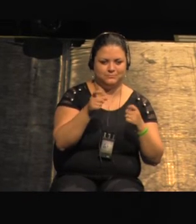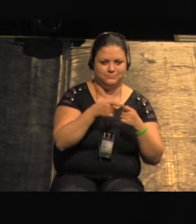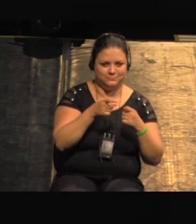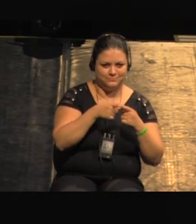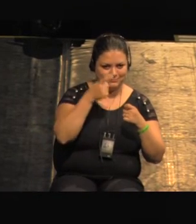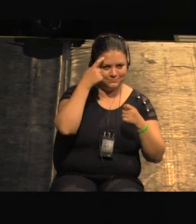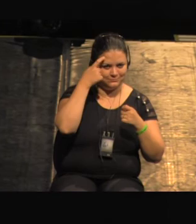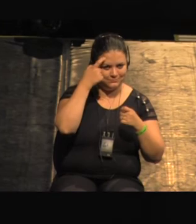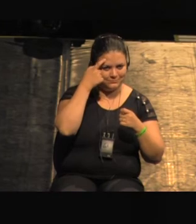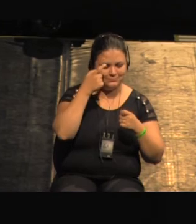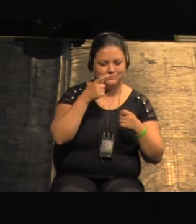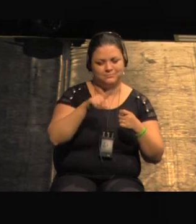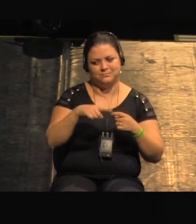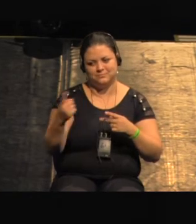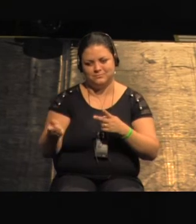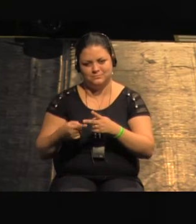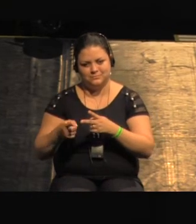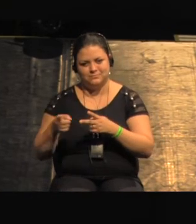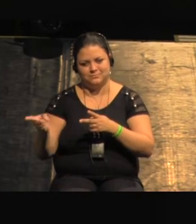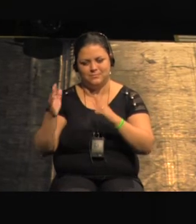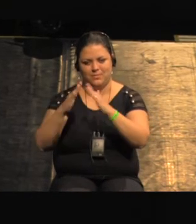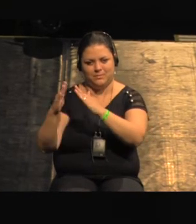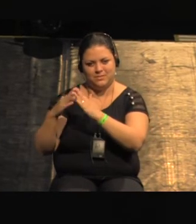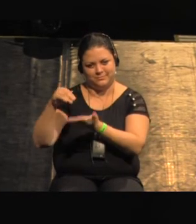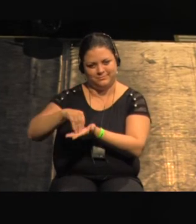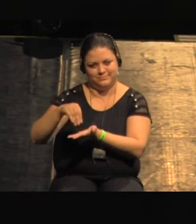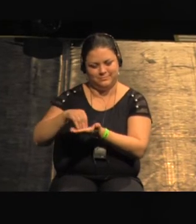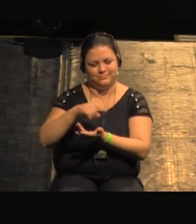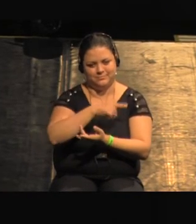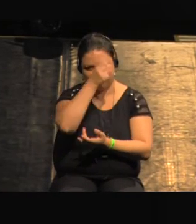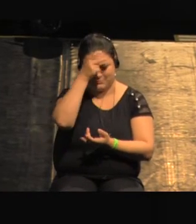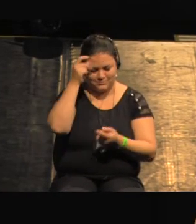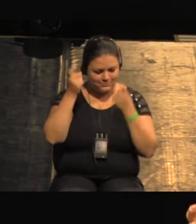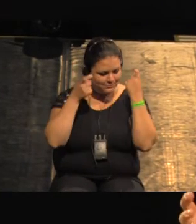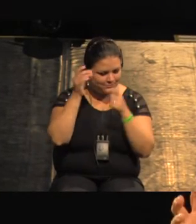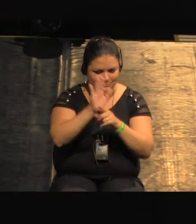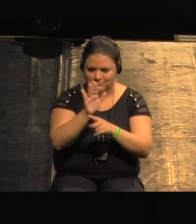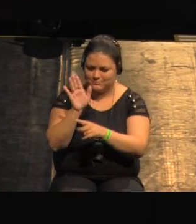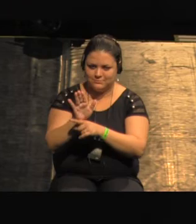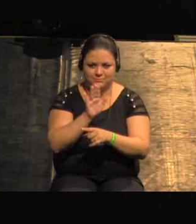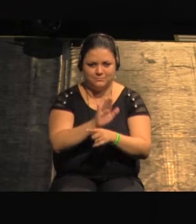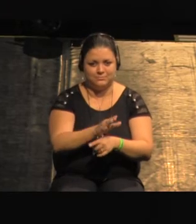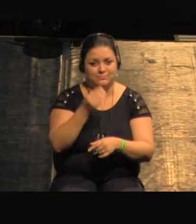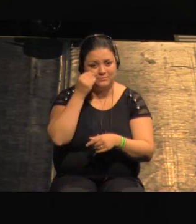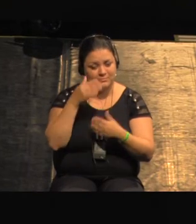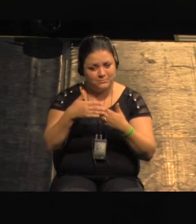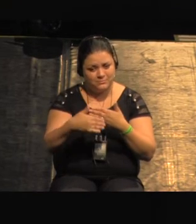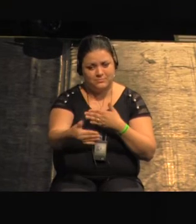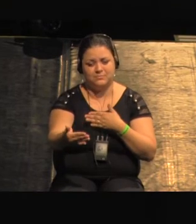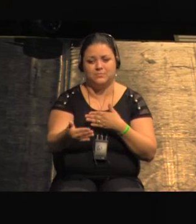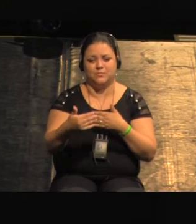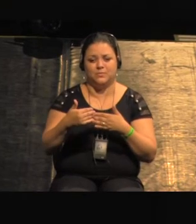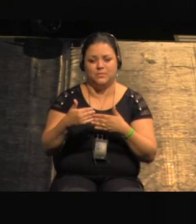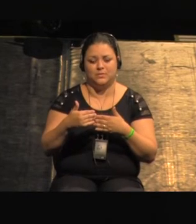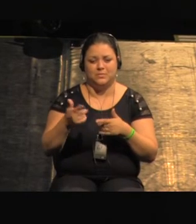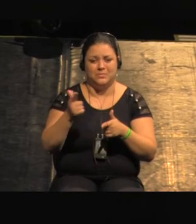e habitação. Então, esperamos que, ao quebrar esses silos dentro